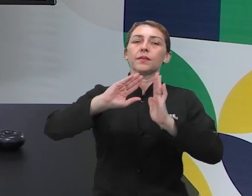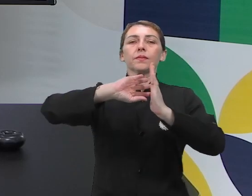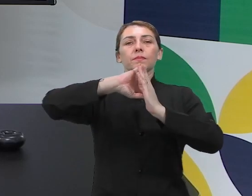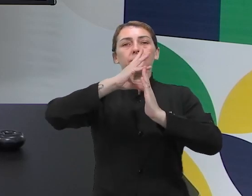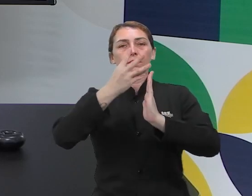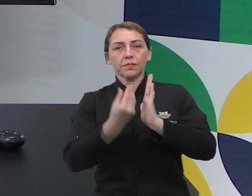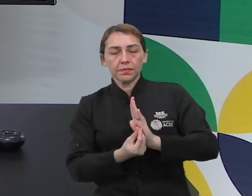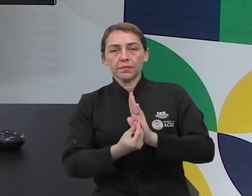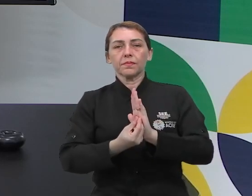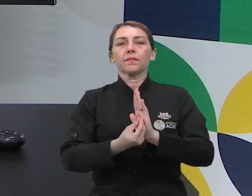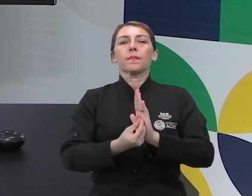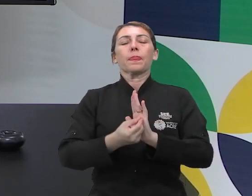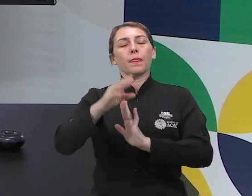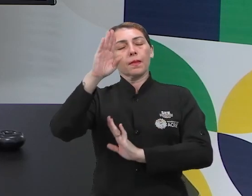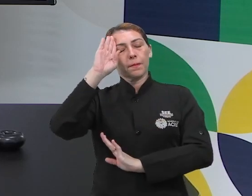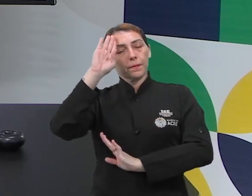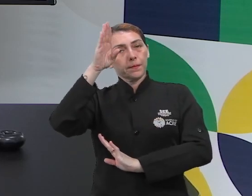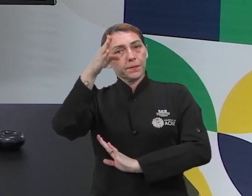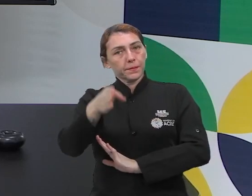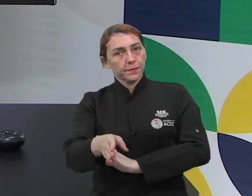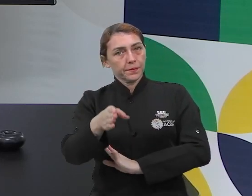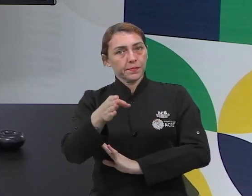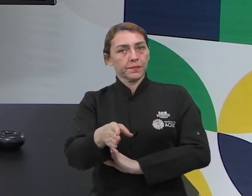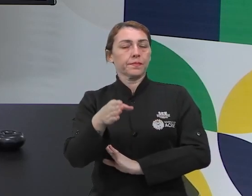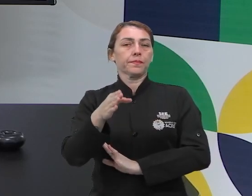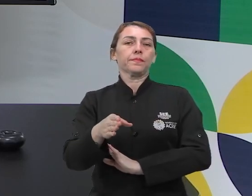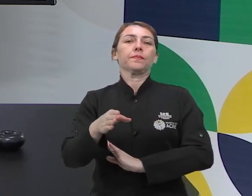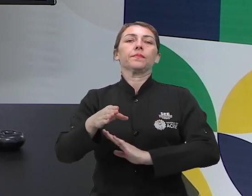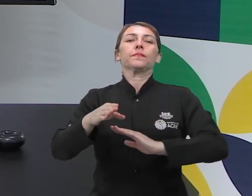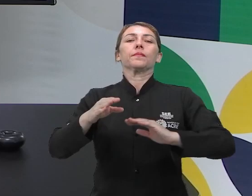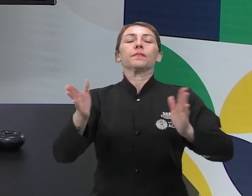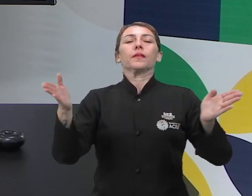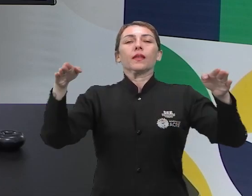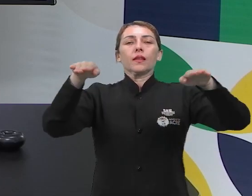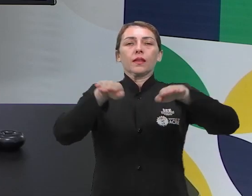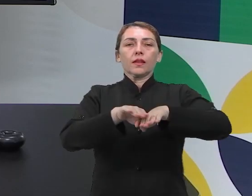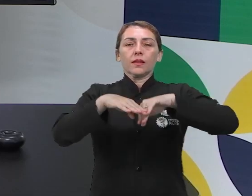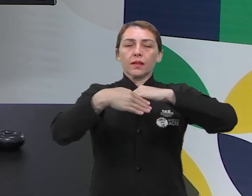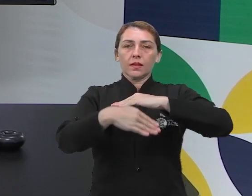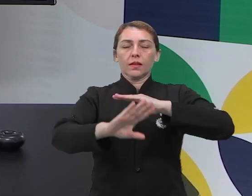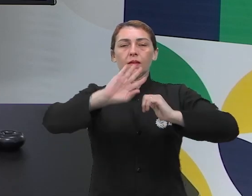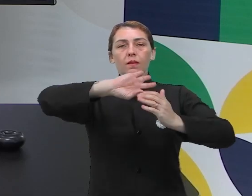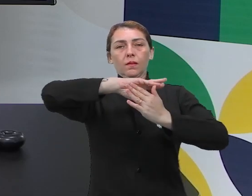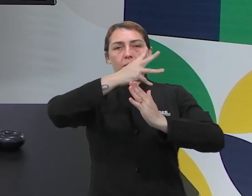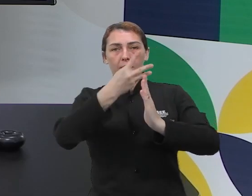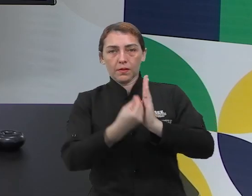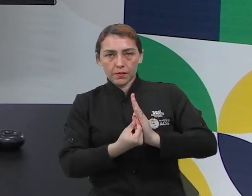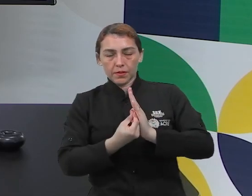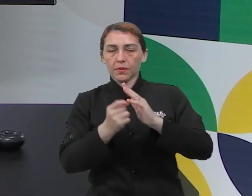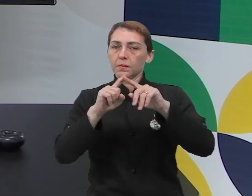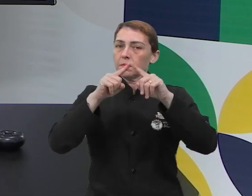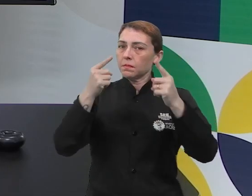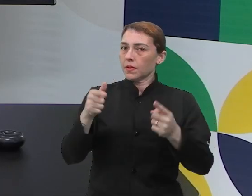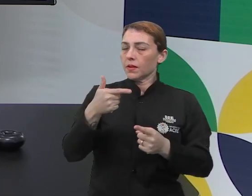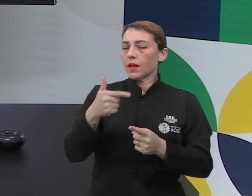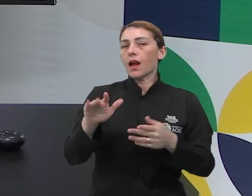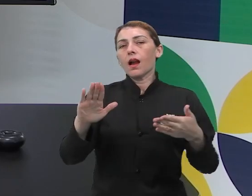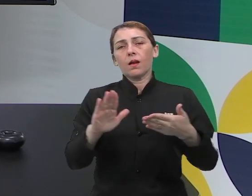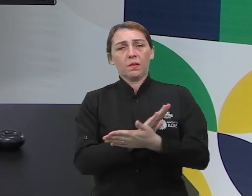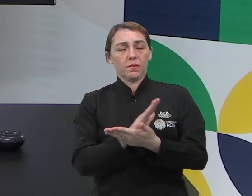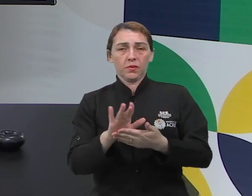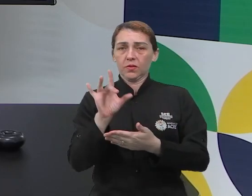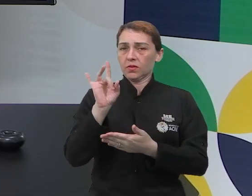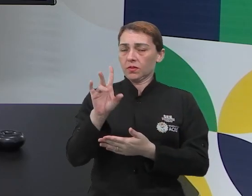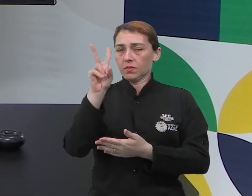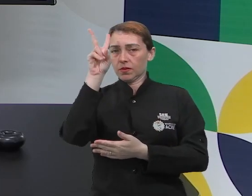o relevo principal aí é a depressão, que é chamada de depressão amazônica, tá? Mas vai ter alguma outra aula só